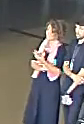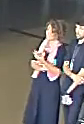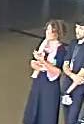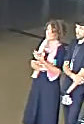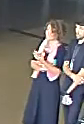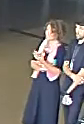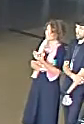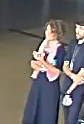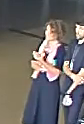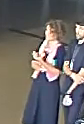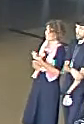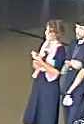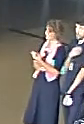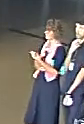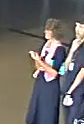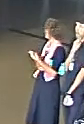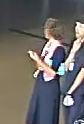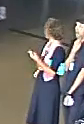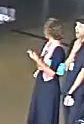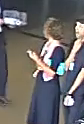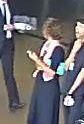brasileiro Muito